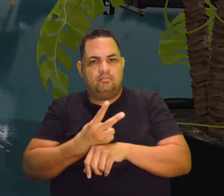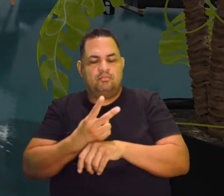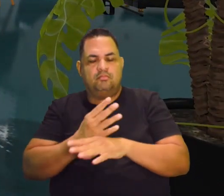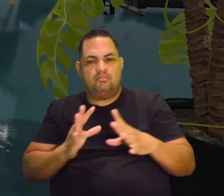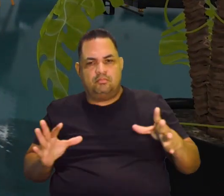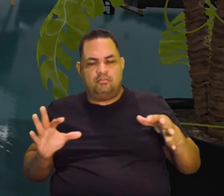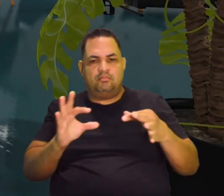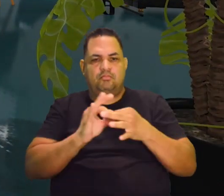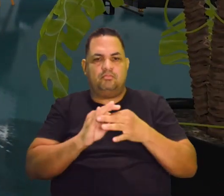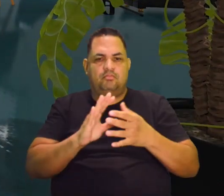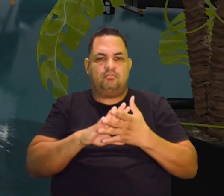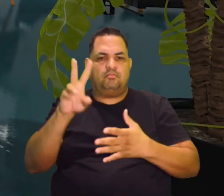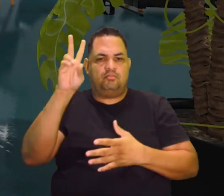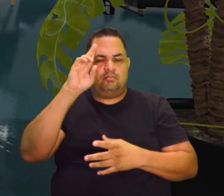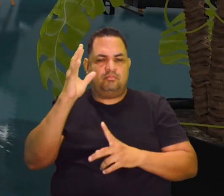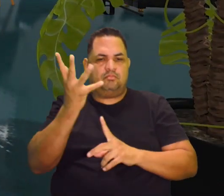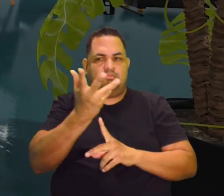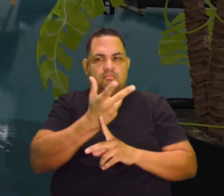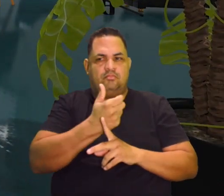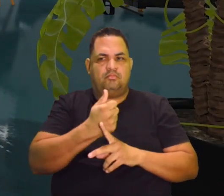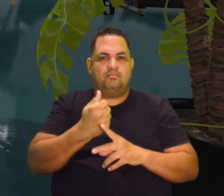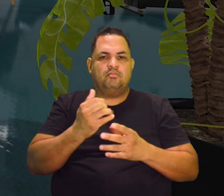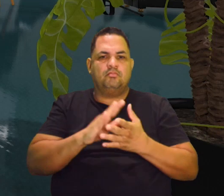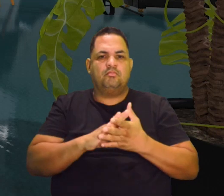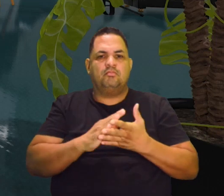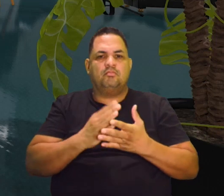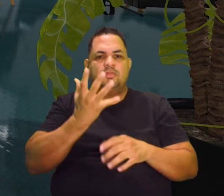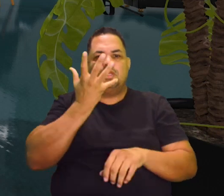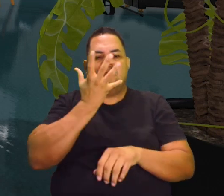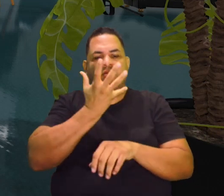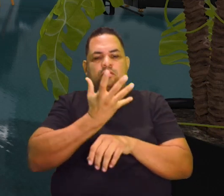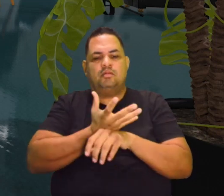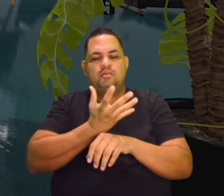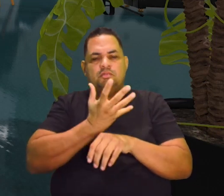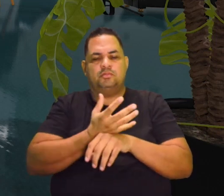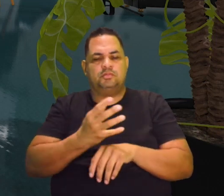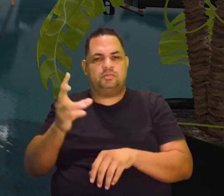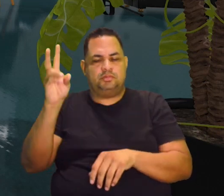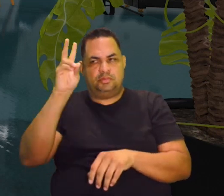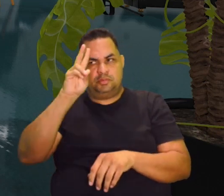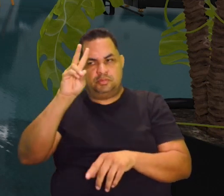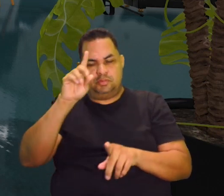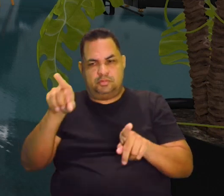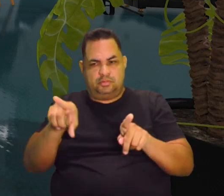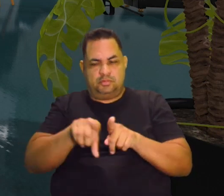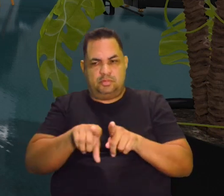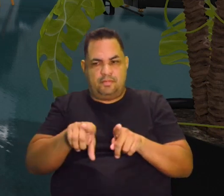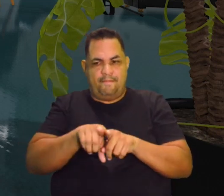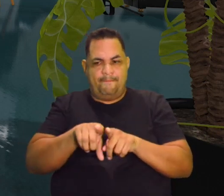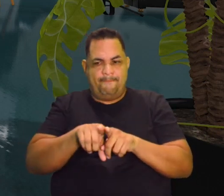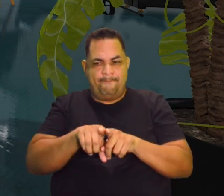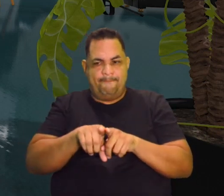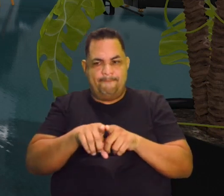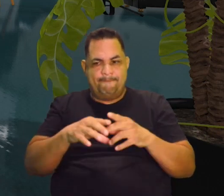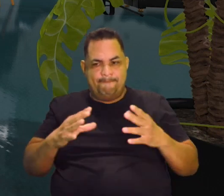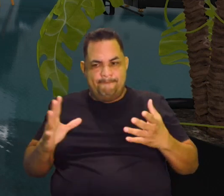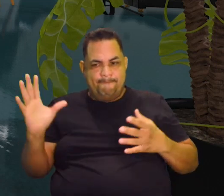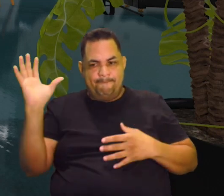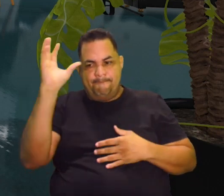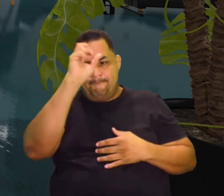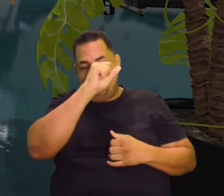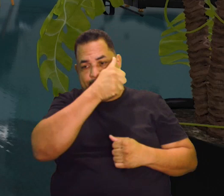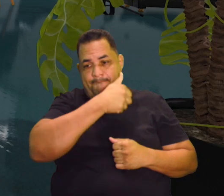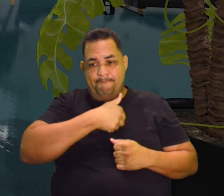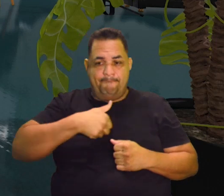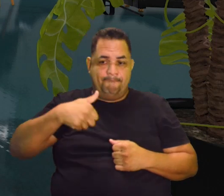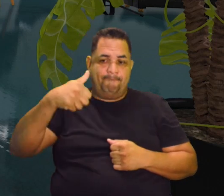arte com o componente de história. Vocês vão conseguir também se apropriar mais sobre a